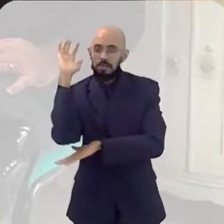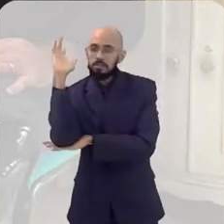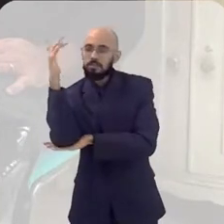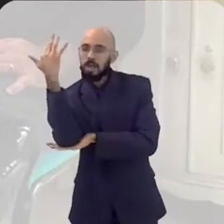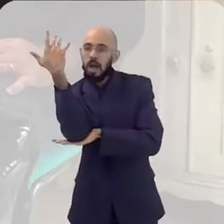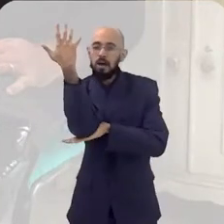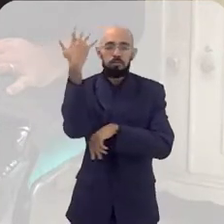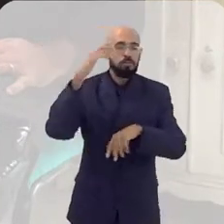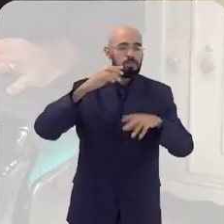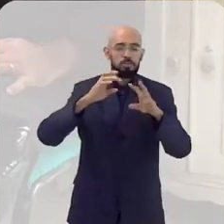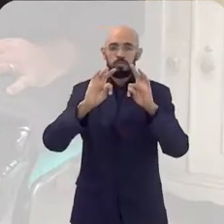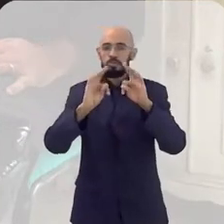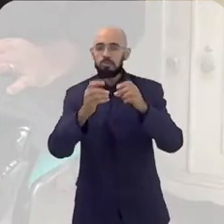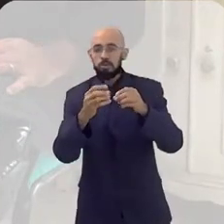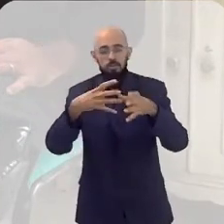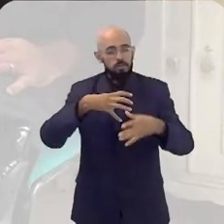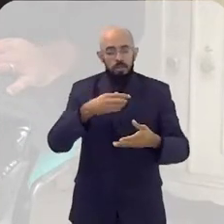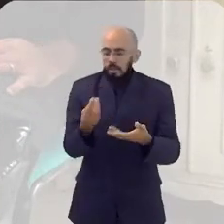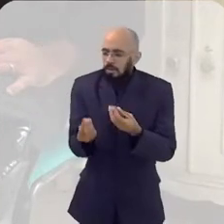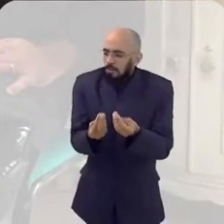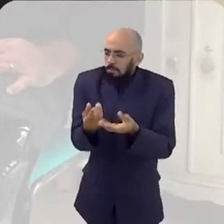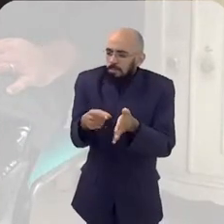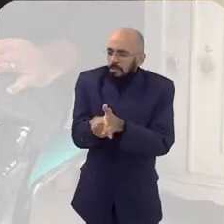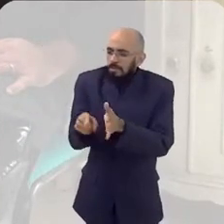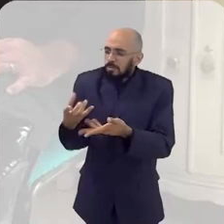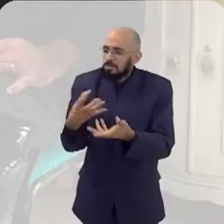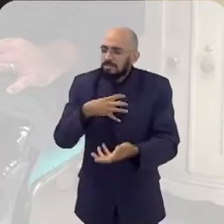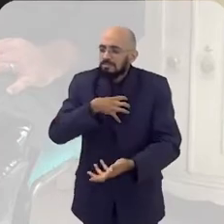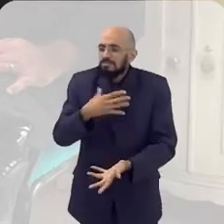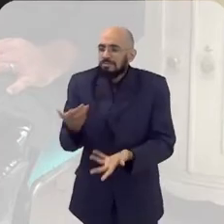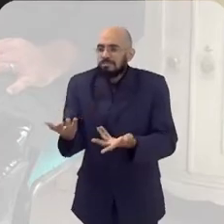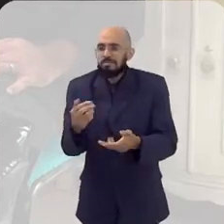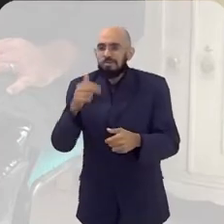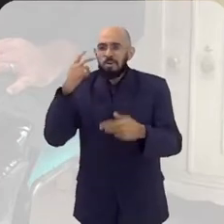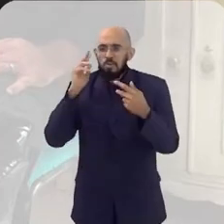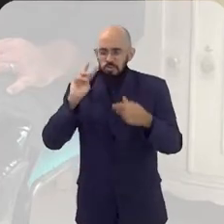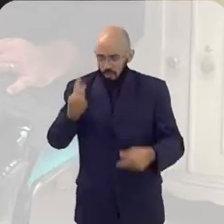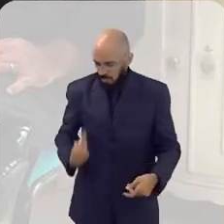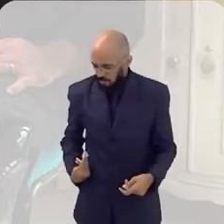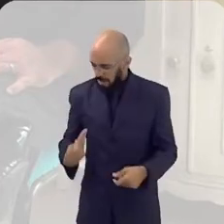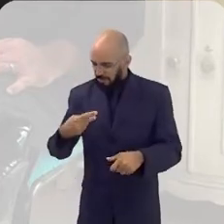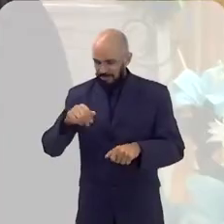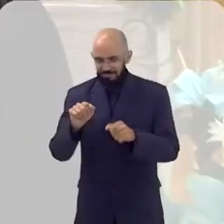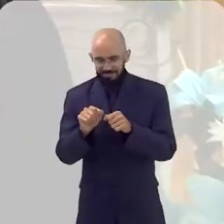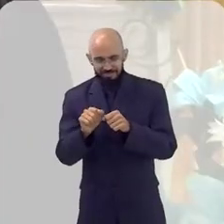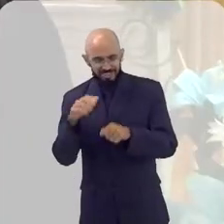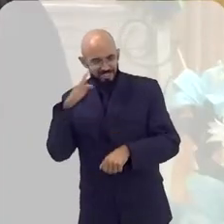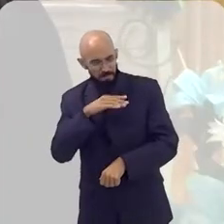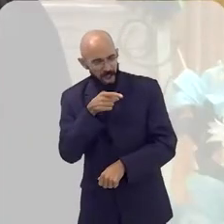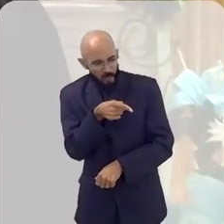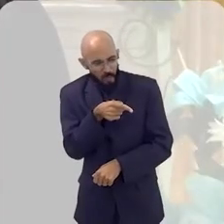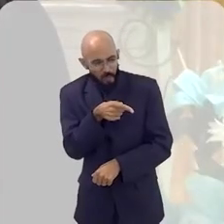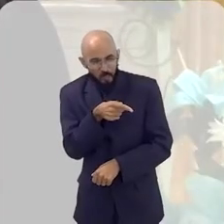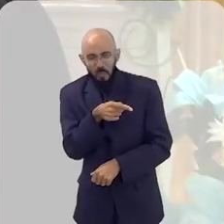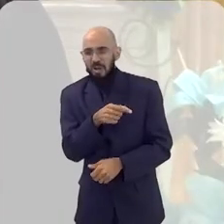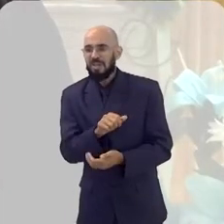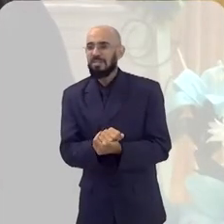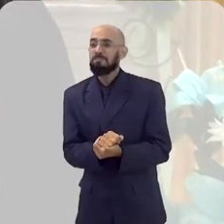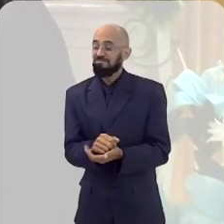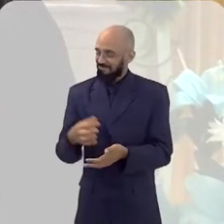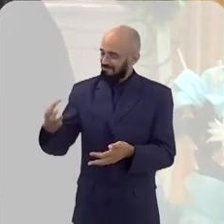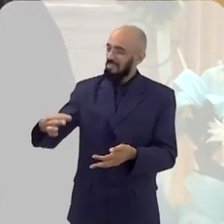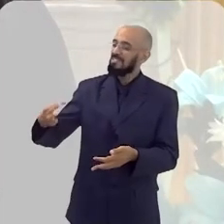as árvores, a mata. Como é que você vê isso? O ser humano faz mal para a natureza? Tem feito, tem